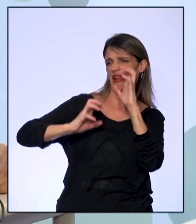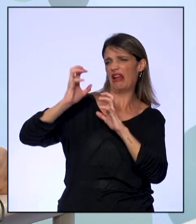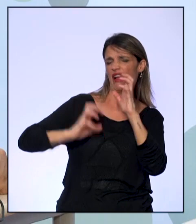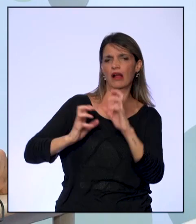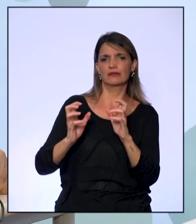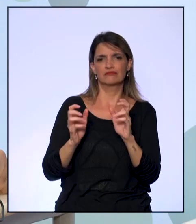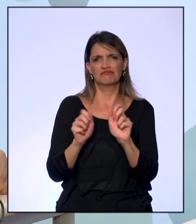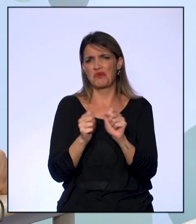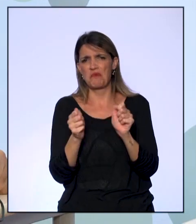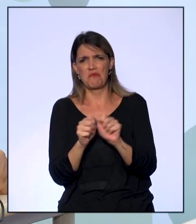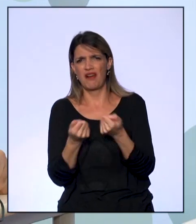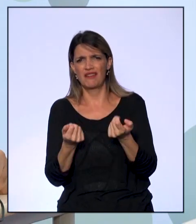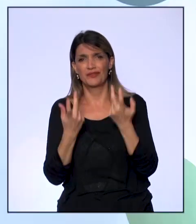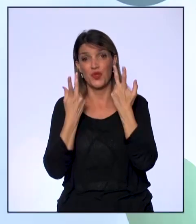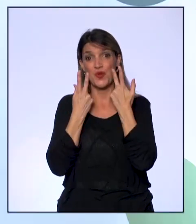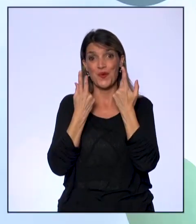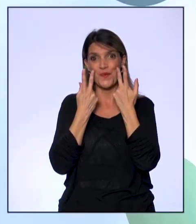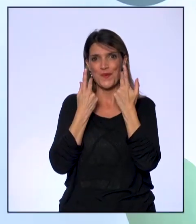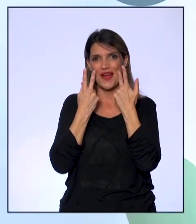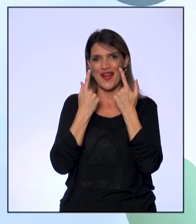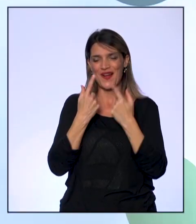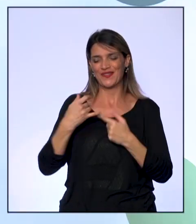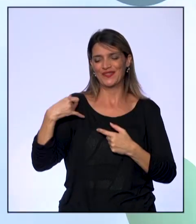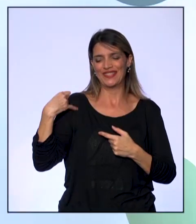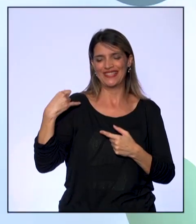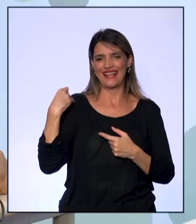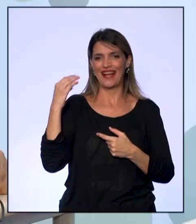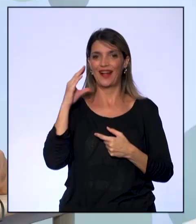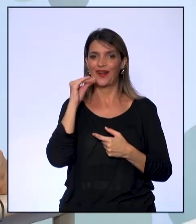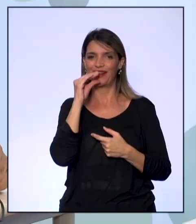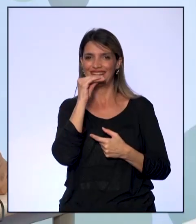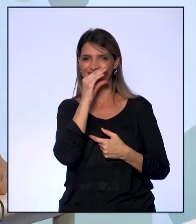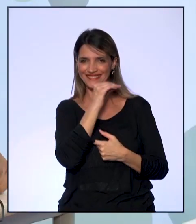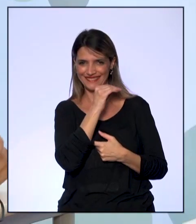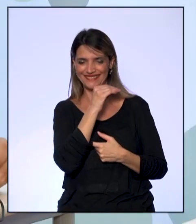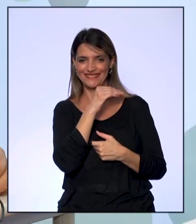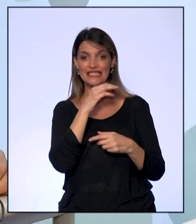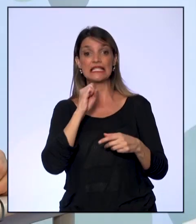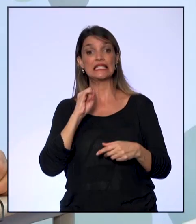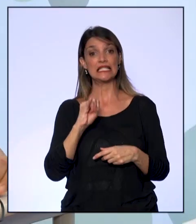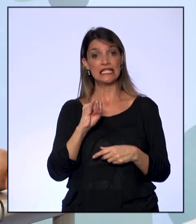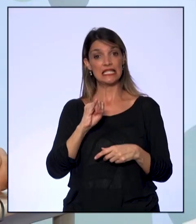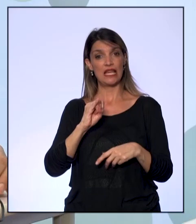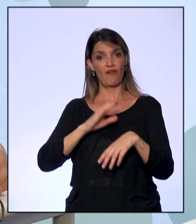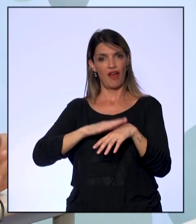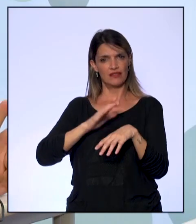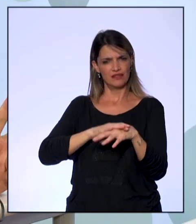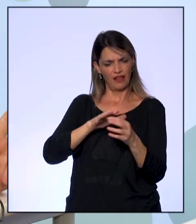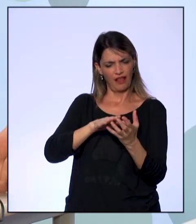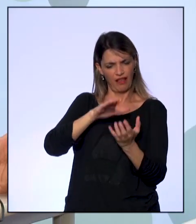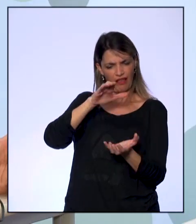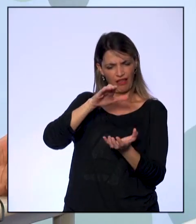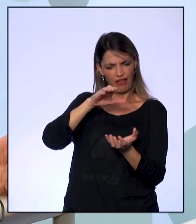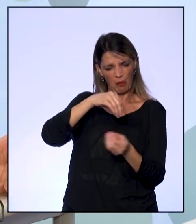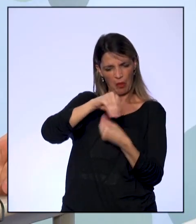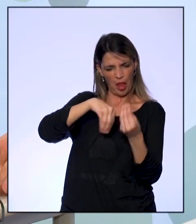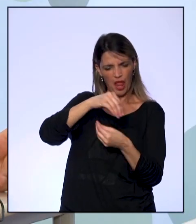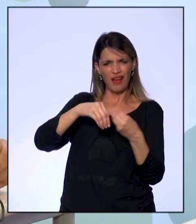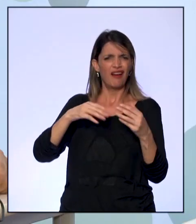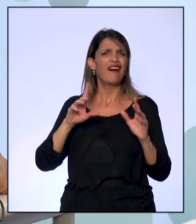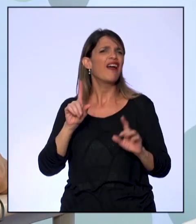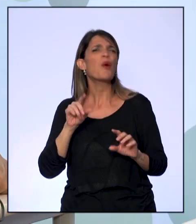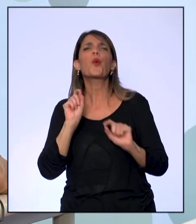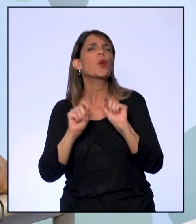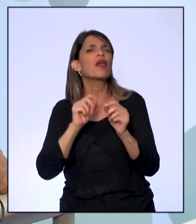isso é muito comum na adolescência né e nós fomos atualizar esse fazer tempestade em copo d'água é os mimi